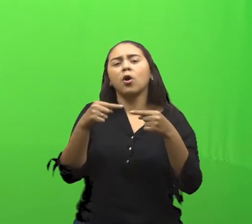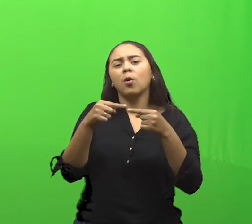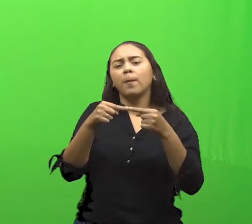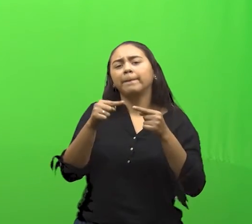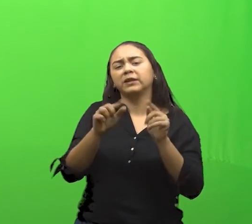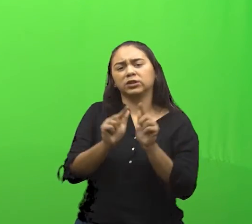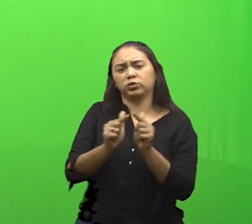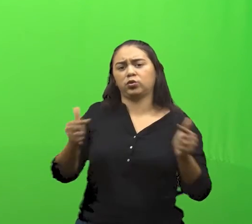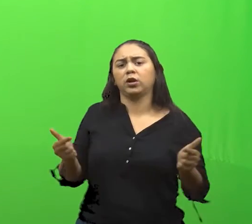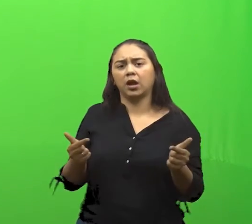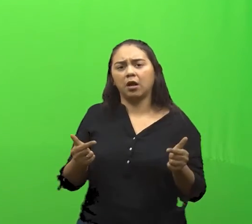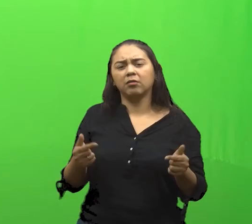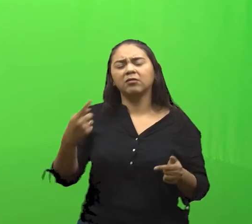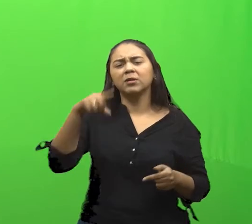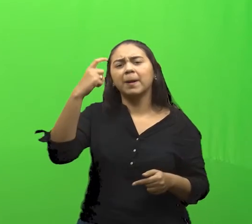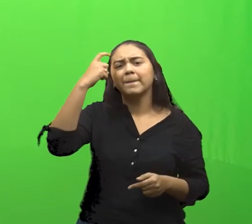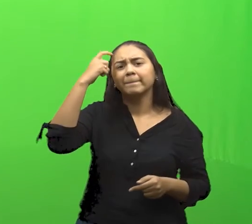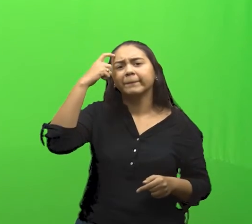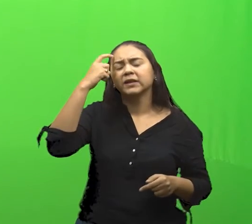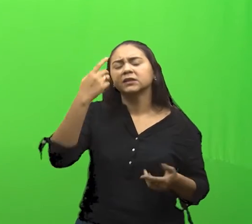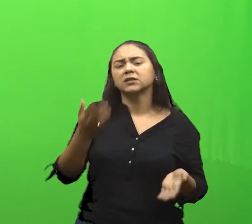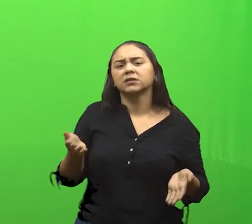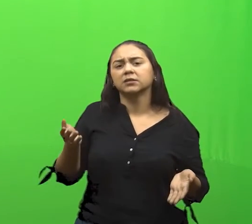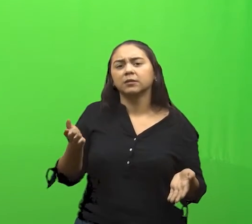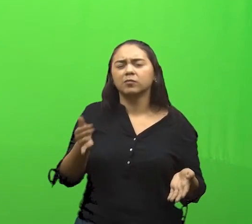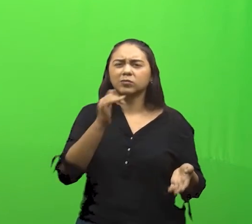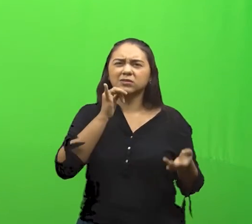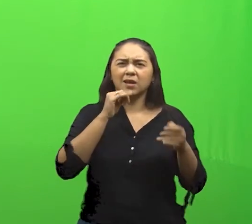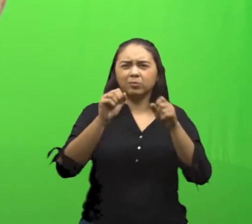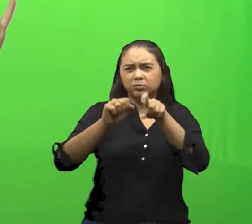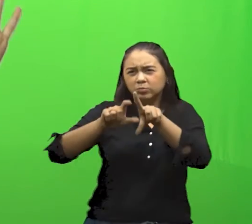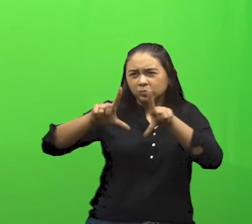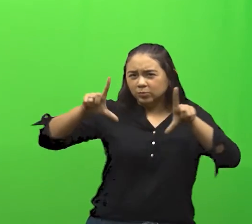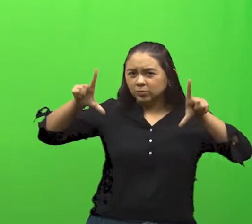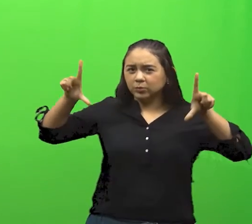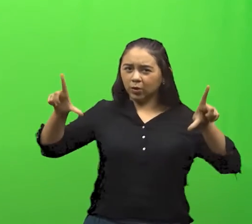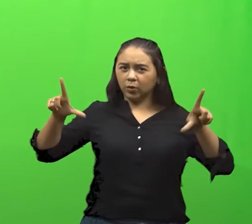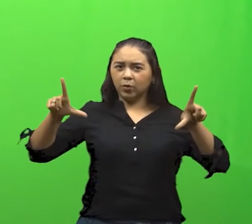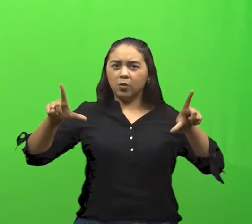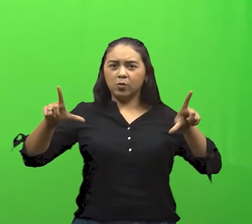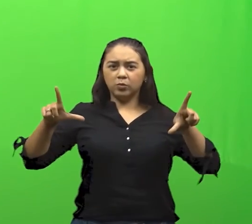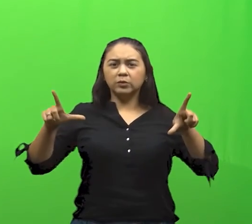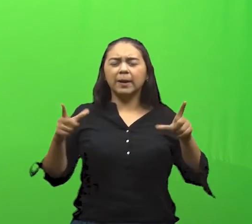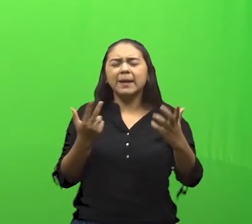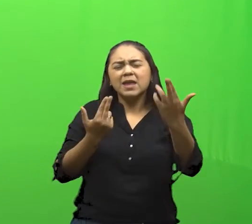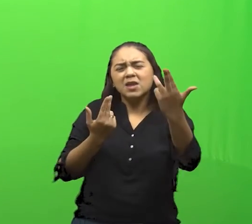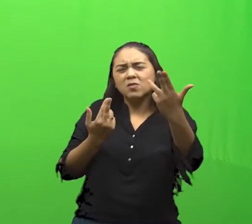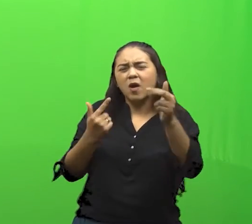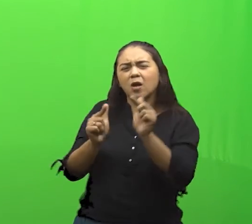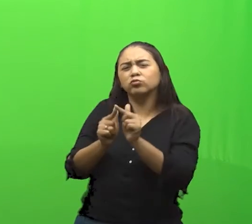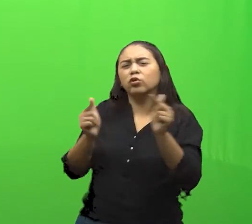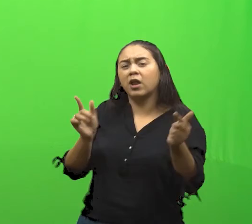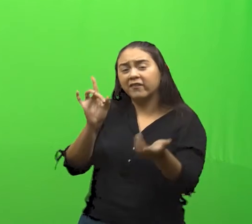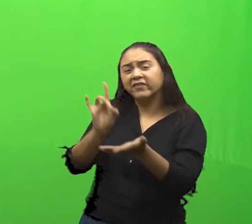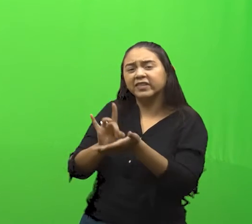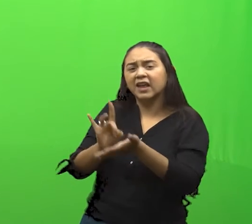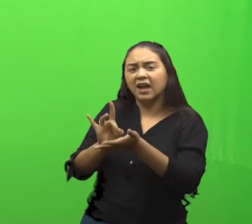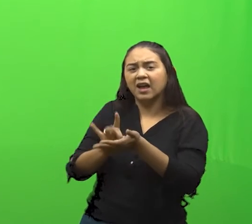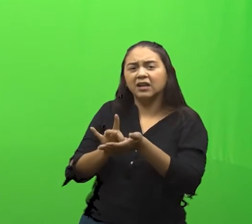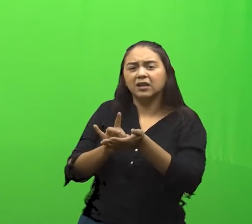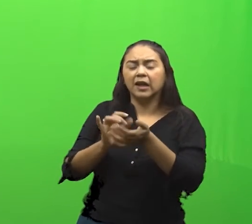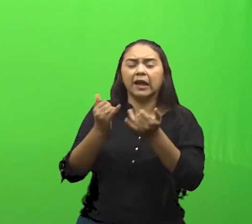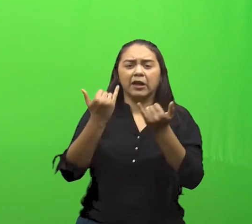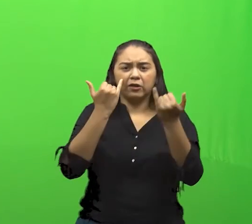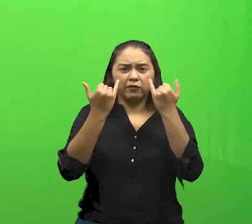um. E se fosse um com aquelas telas grandes e aparecesse igualzinho aos telejornais, com